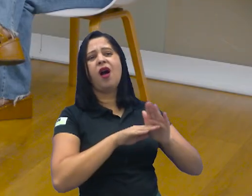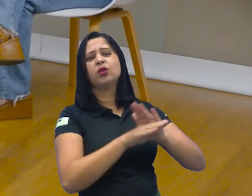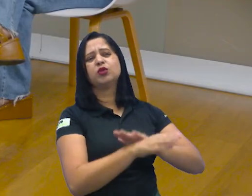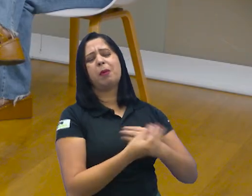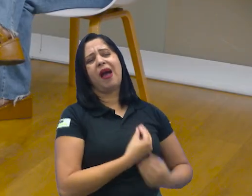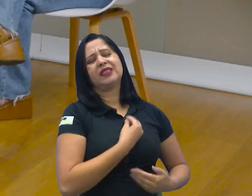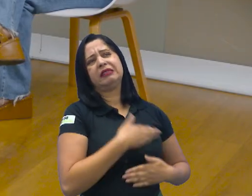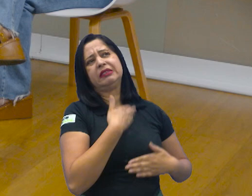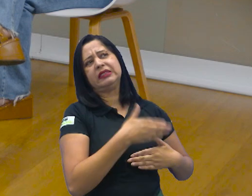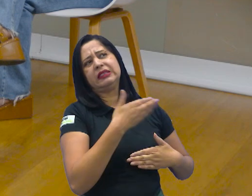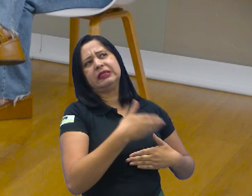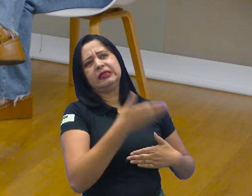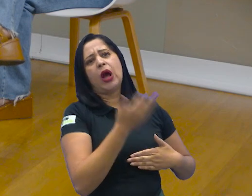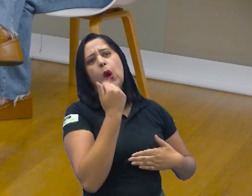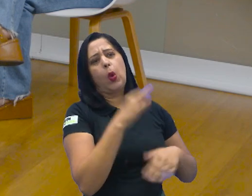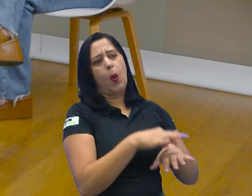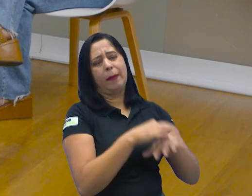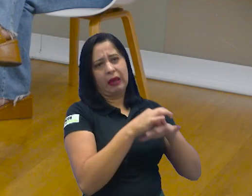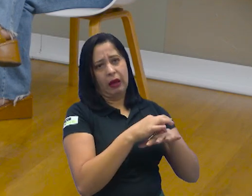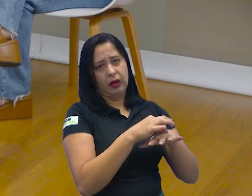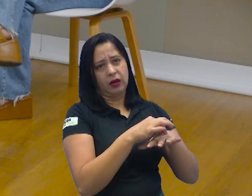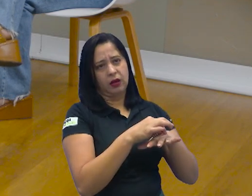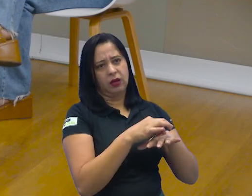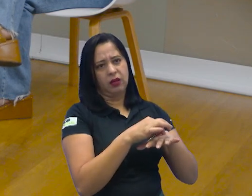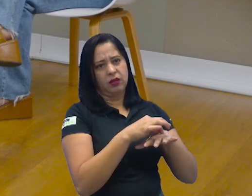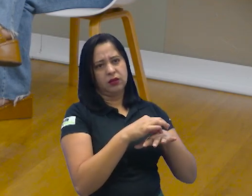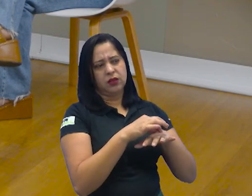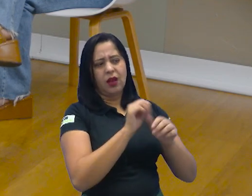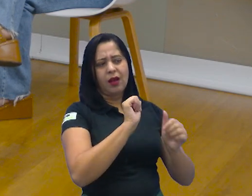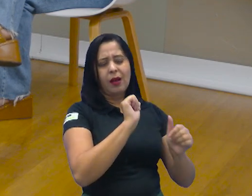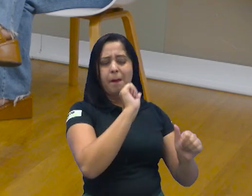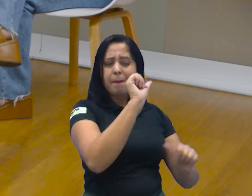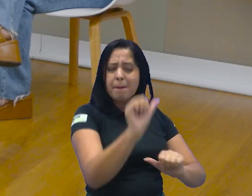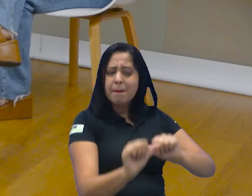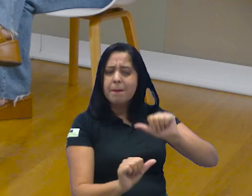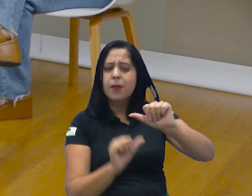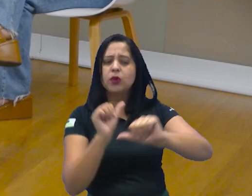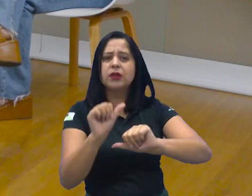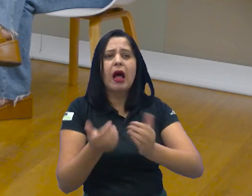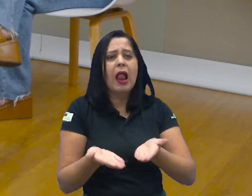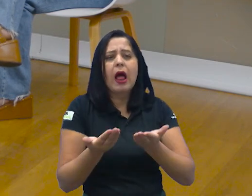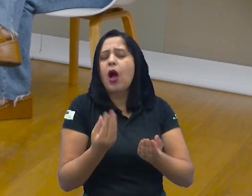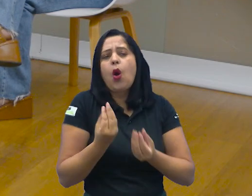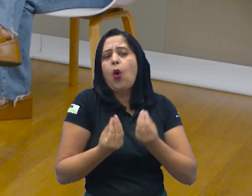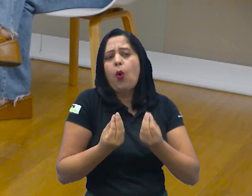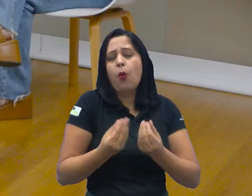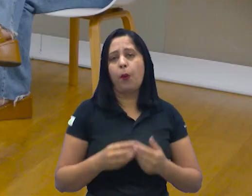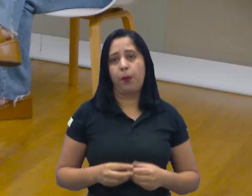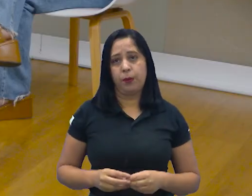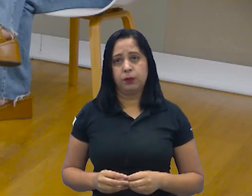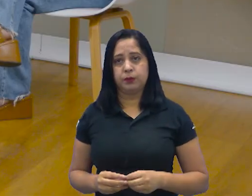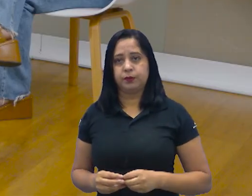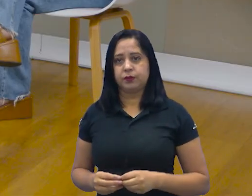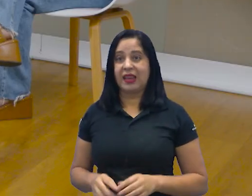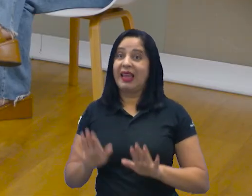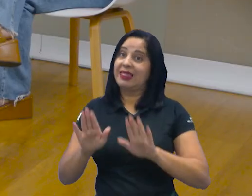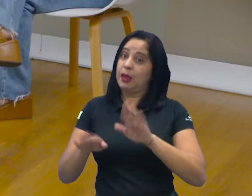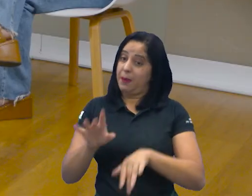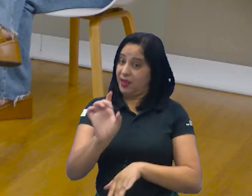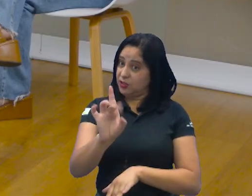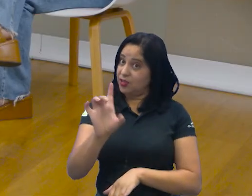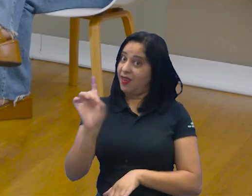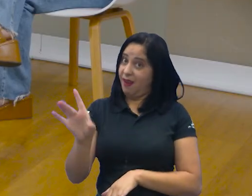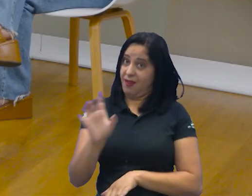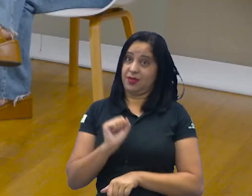é possível fazer essa transição, mas como tornar essa transição mais leve? Isso vai depender de cada pessoa mesmo, então é